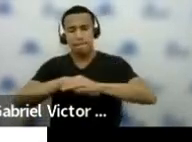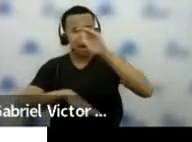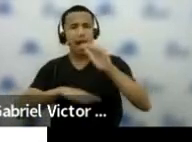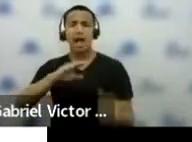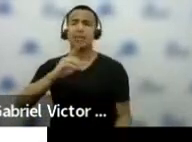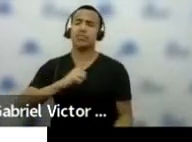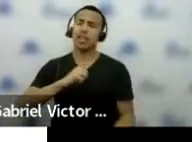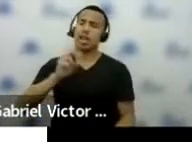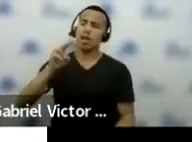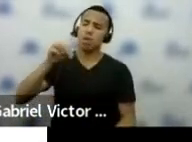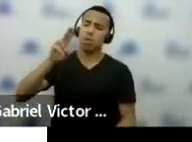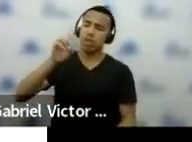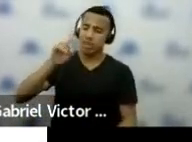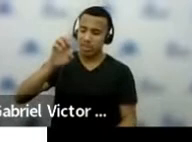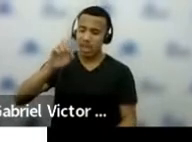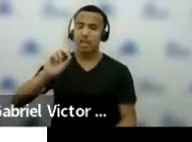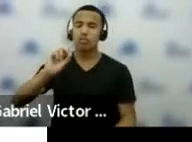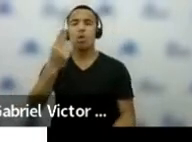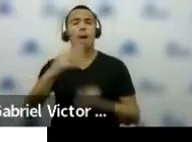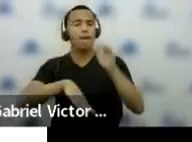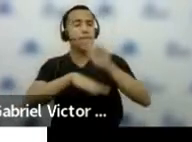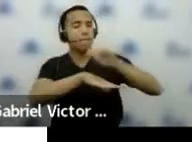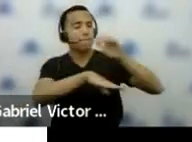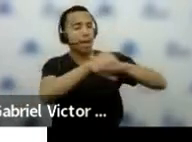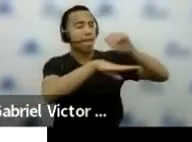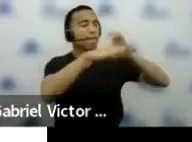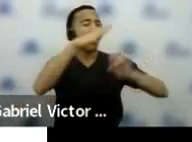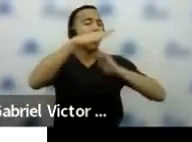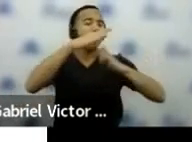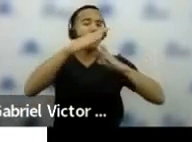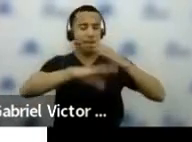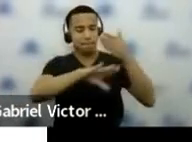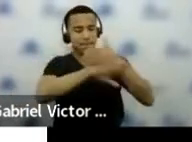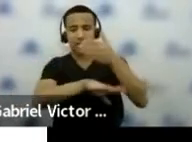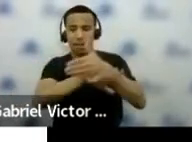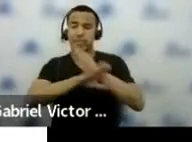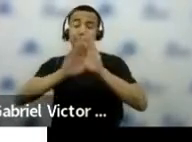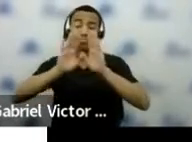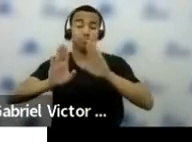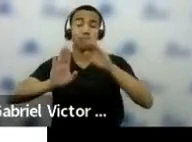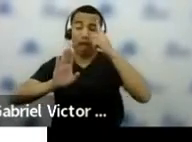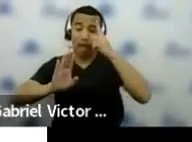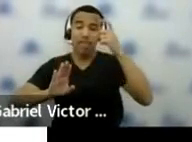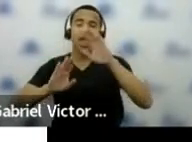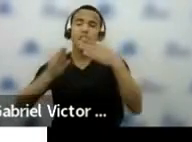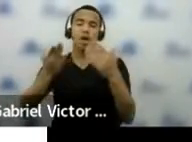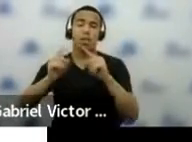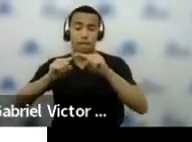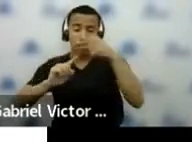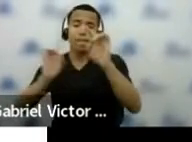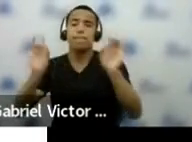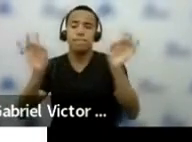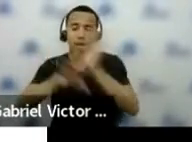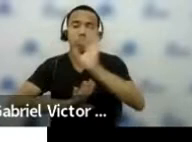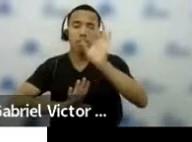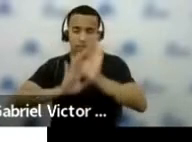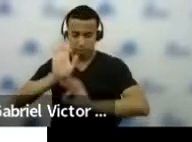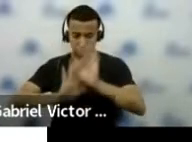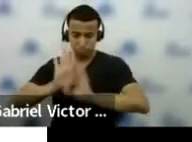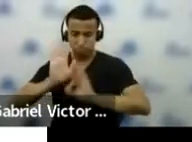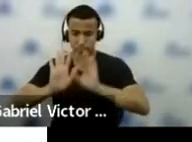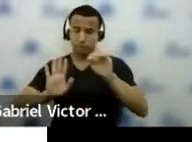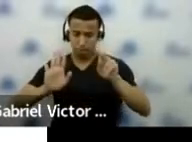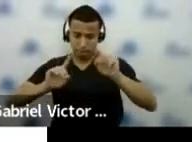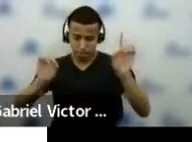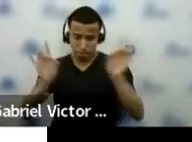mais unidades ou mais empresas participando dessa aliança. A ideia é que depois do projeto, depois do